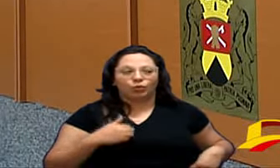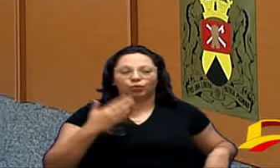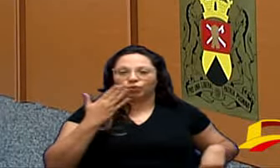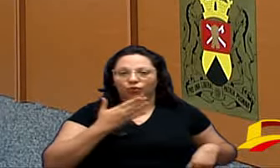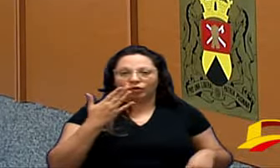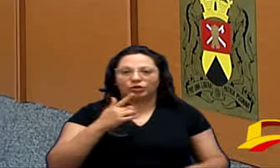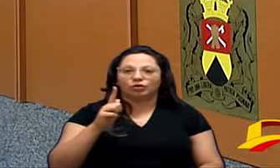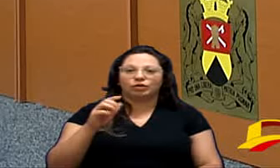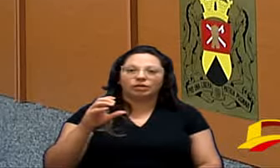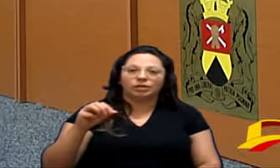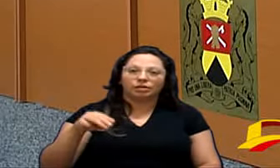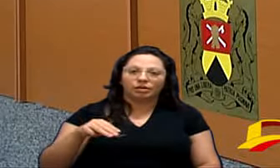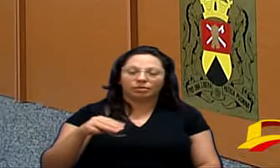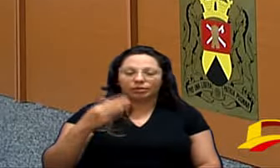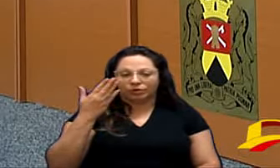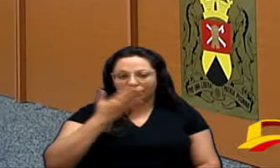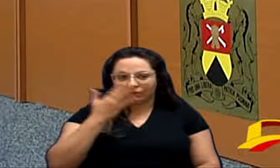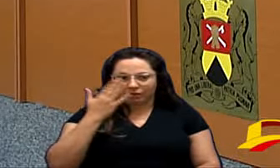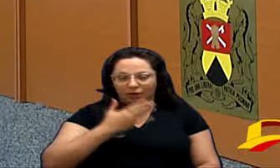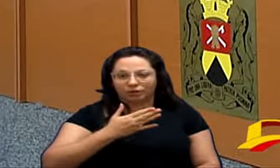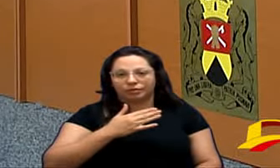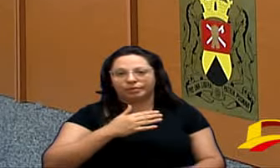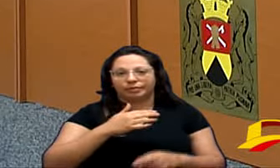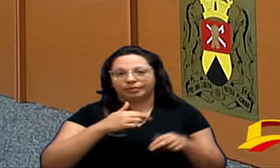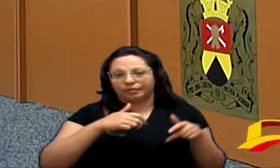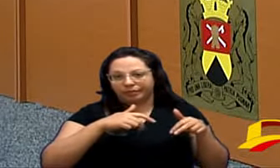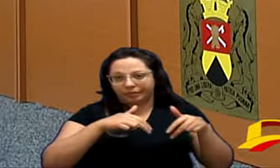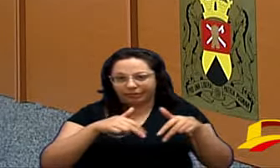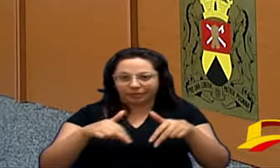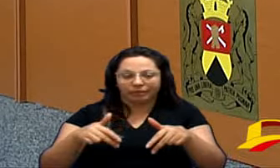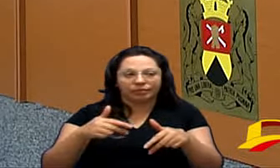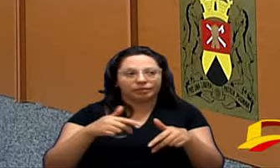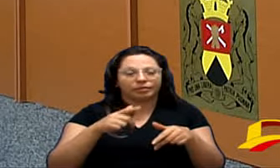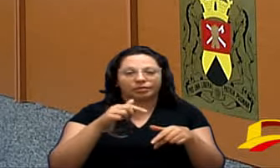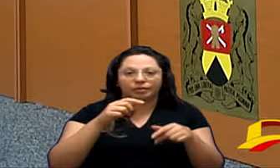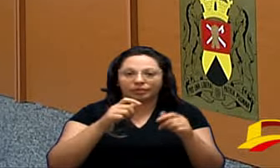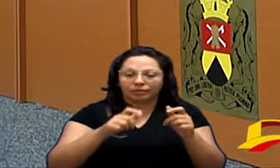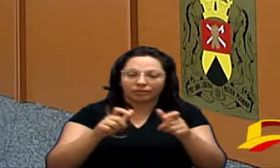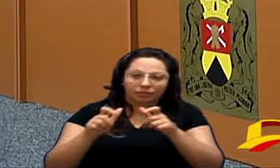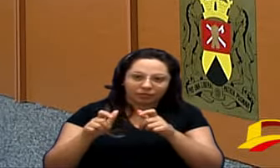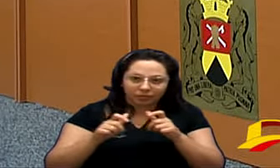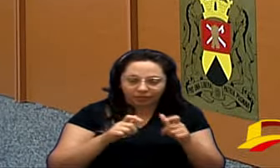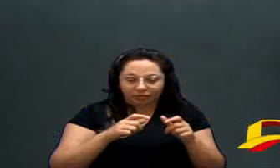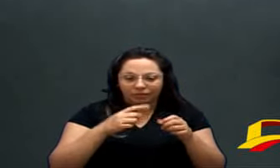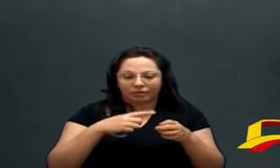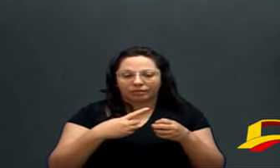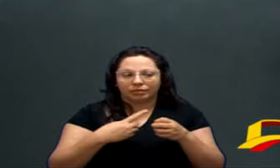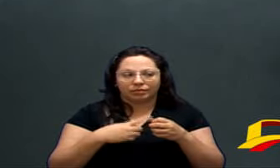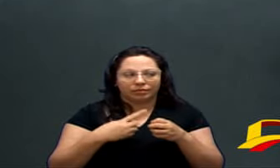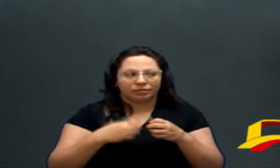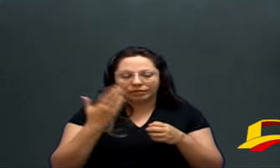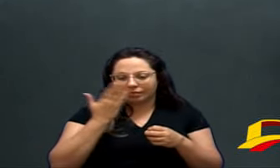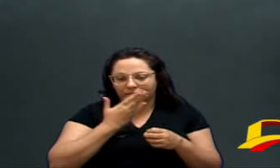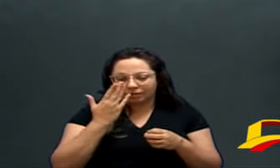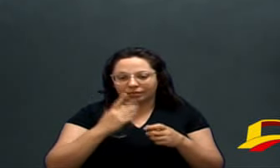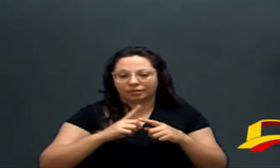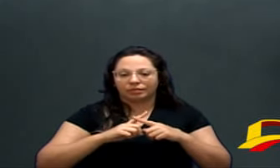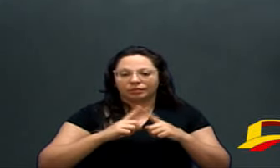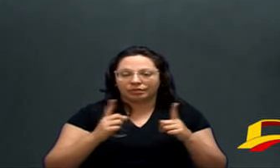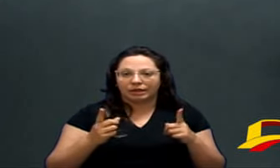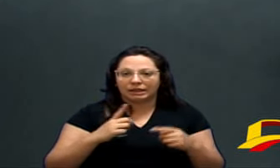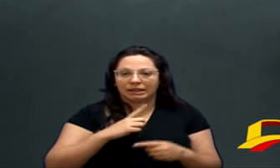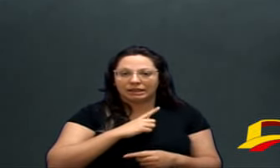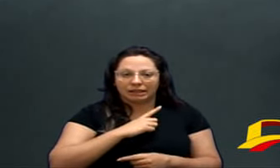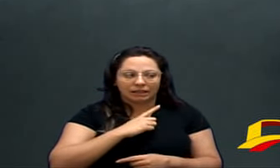guarda municipal andando pela cidade a gente sabe que a função da Guarda seria cuidar do próprio público porém sempre